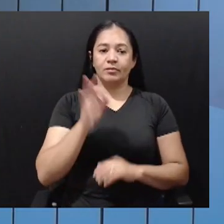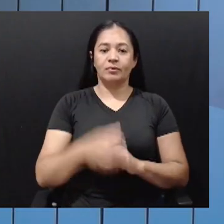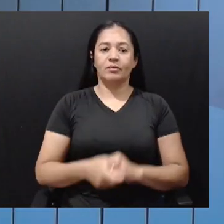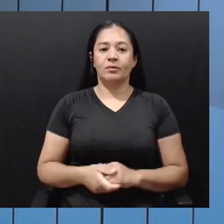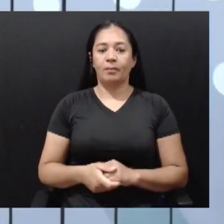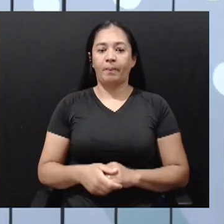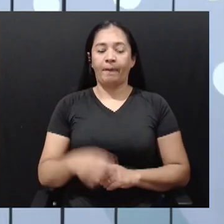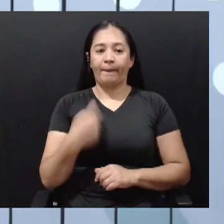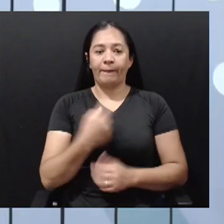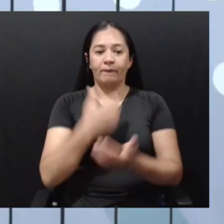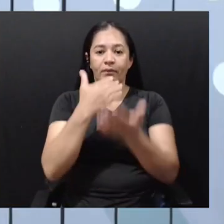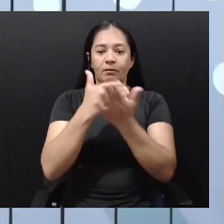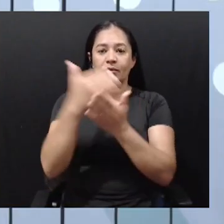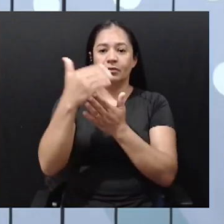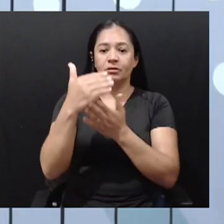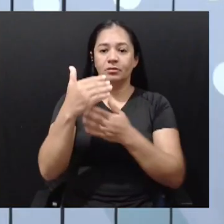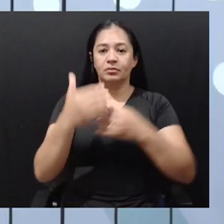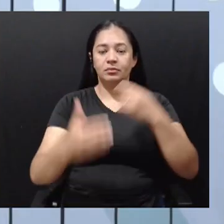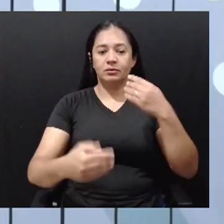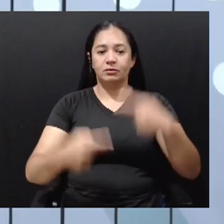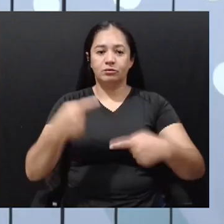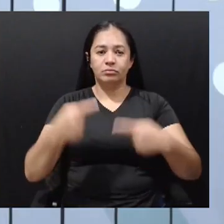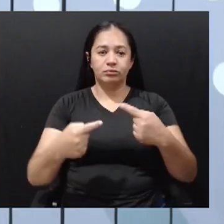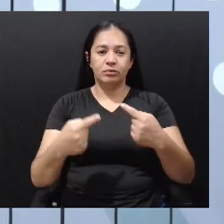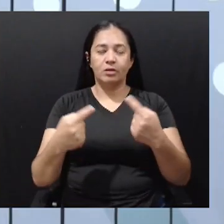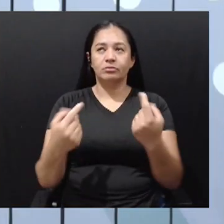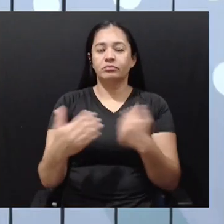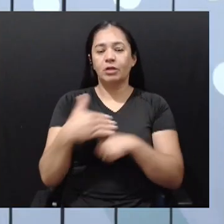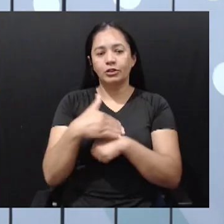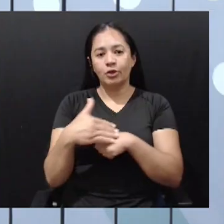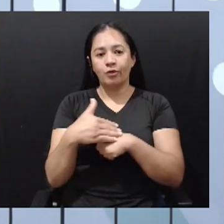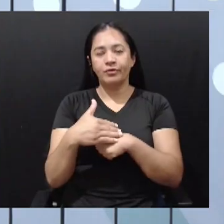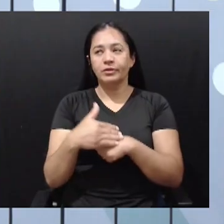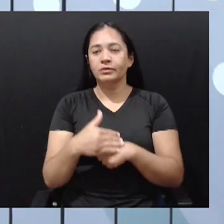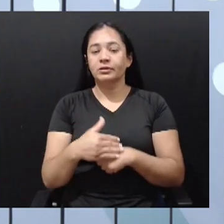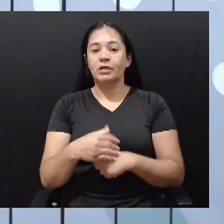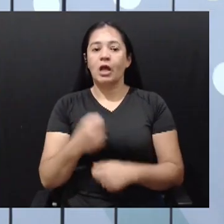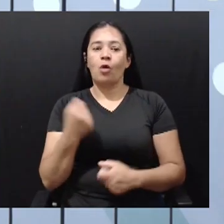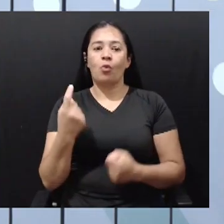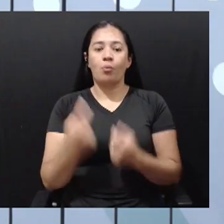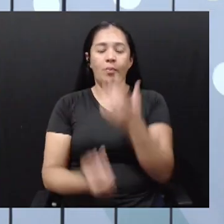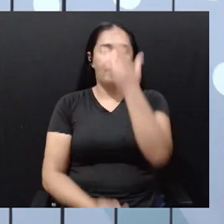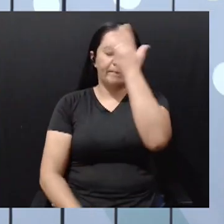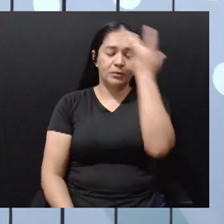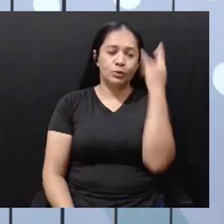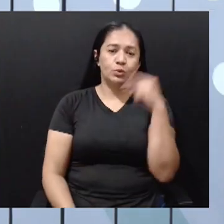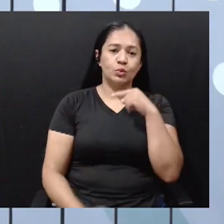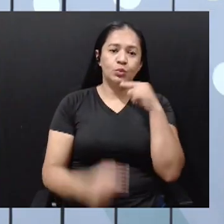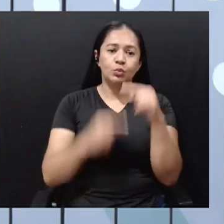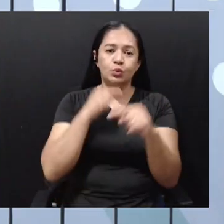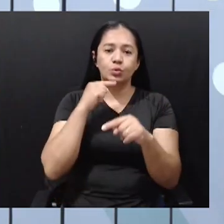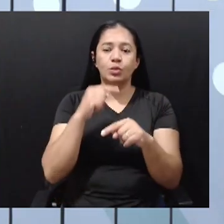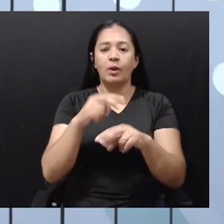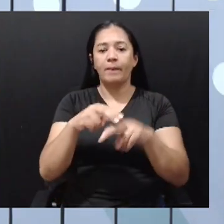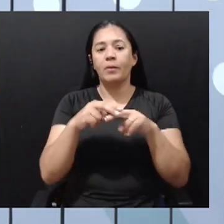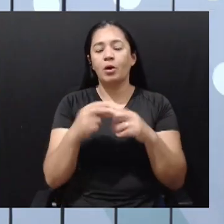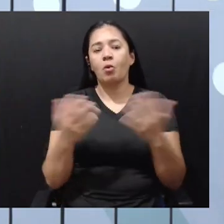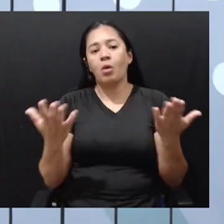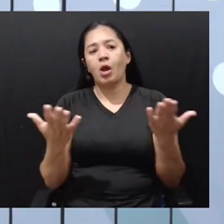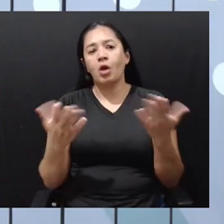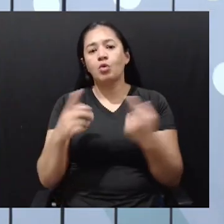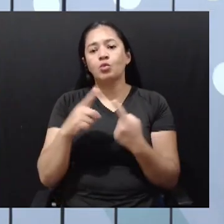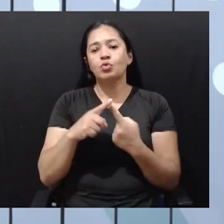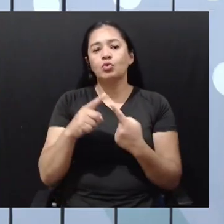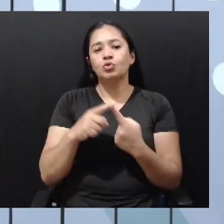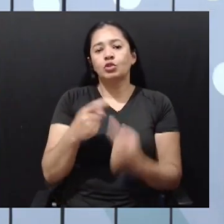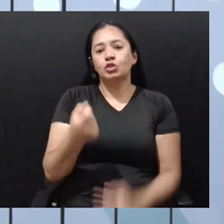esse bate-papo, muitas pessoas ainda têm dúvidas, né, em relação ao qual contraceptivo mais eficaz.